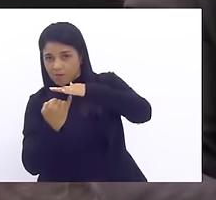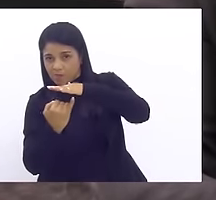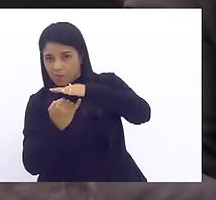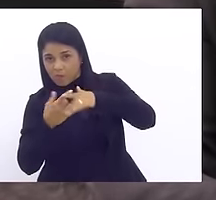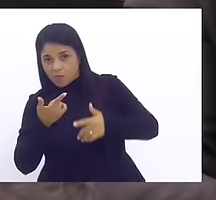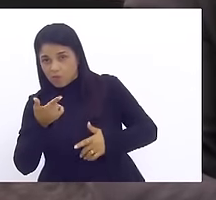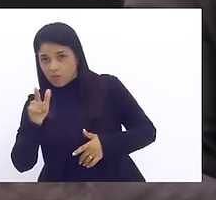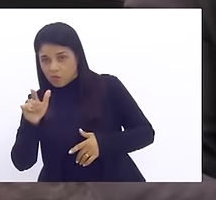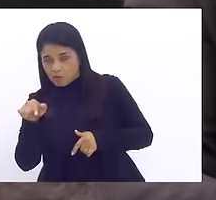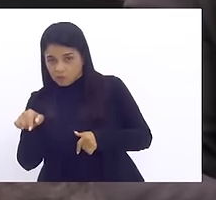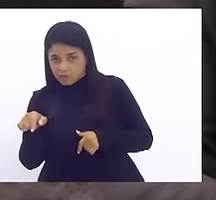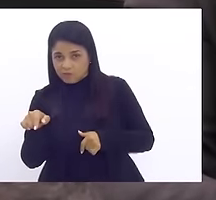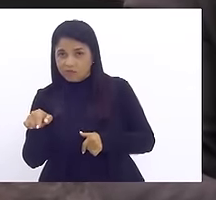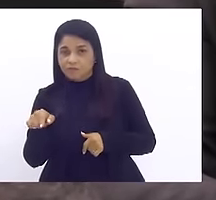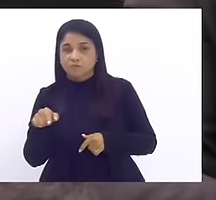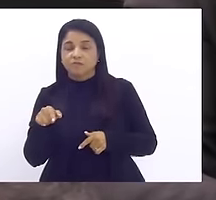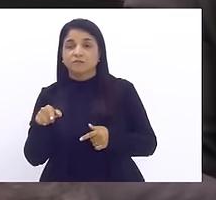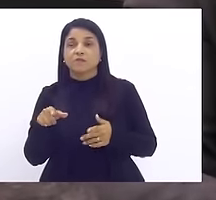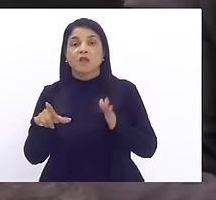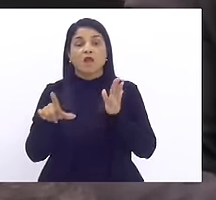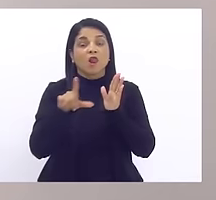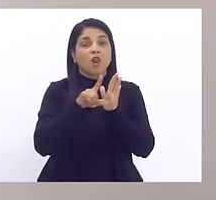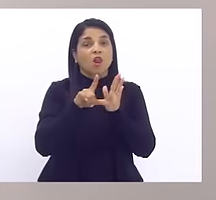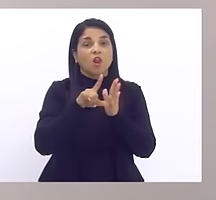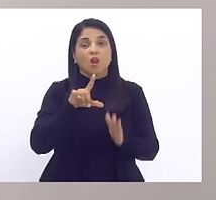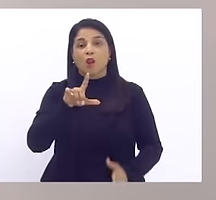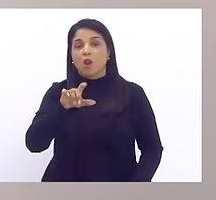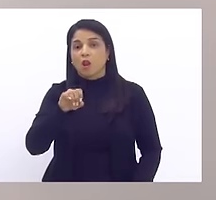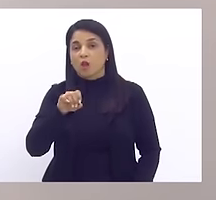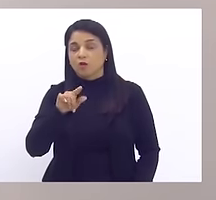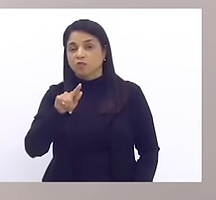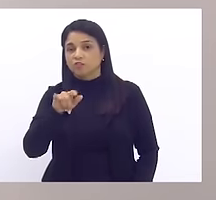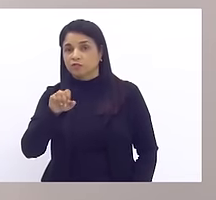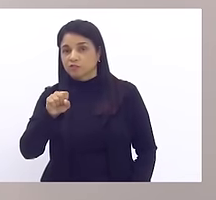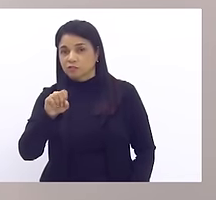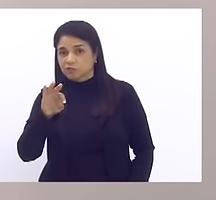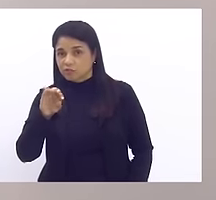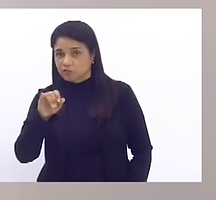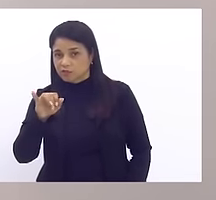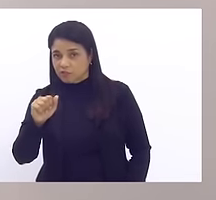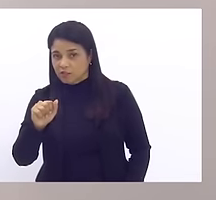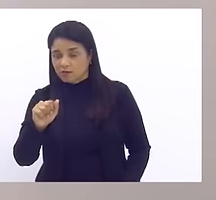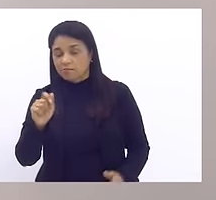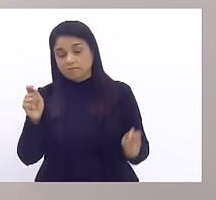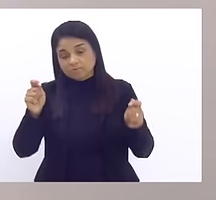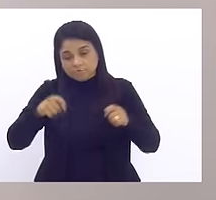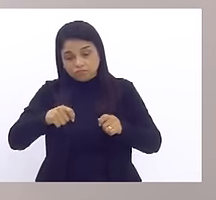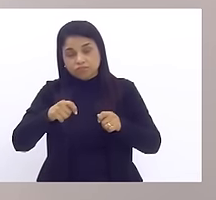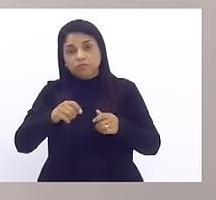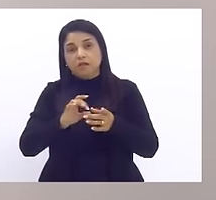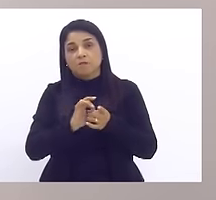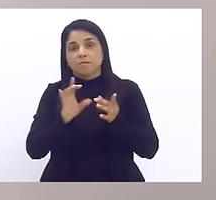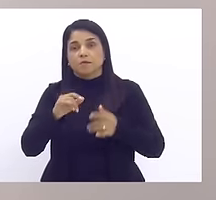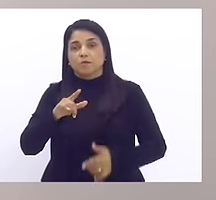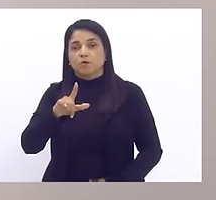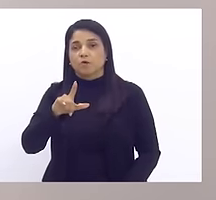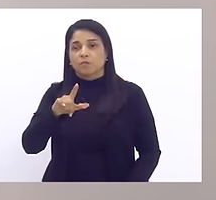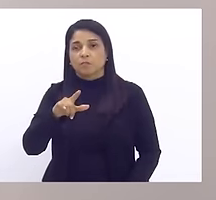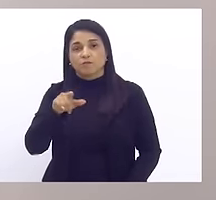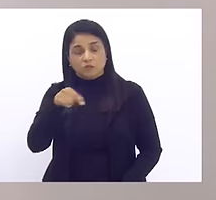mas a logística é proporcionada pelo neto vamos lá senhora senhora administrativo